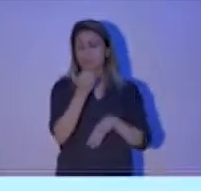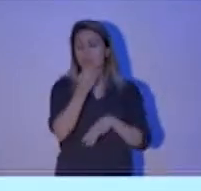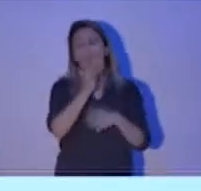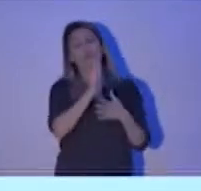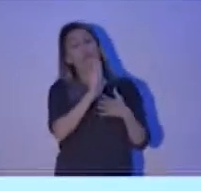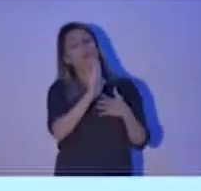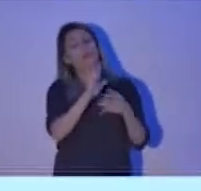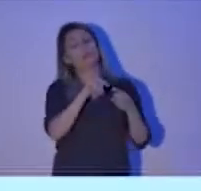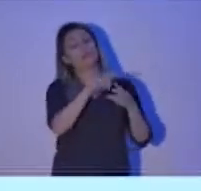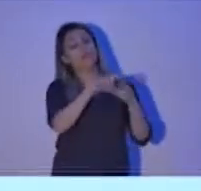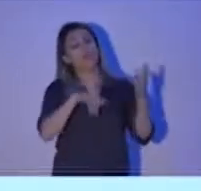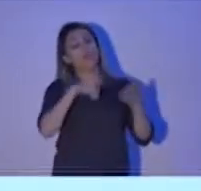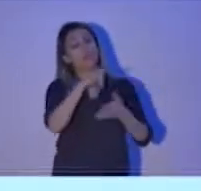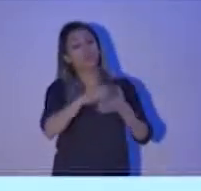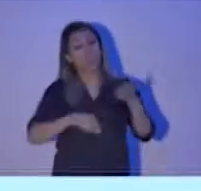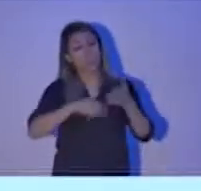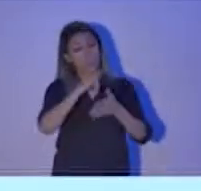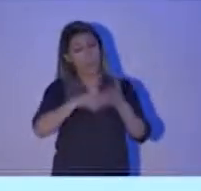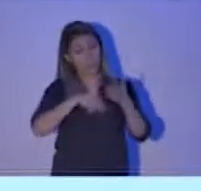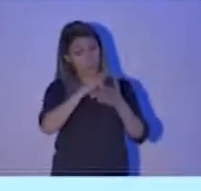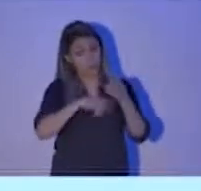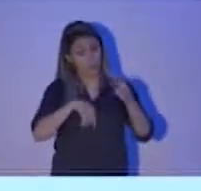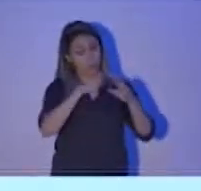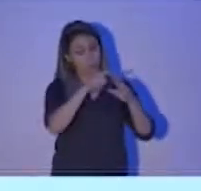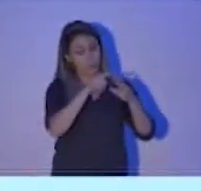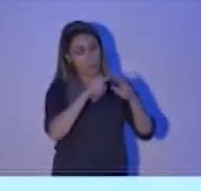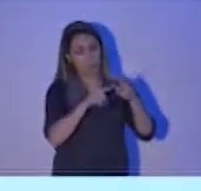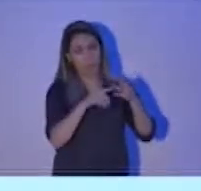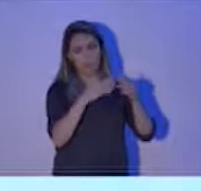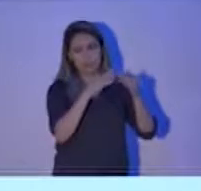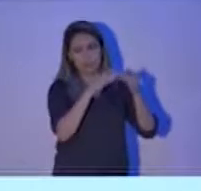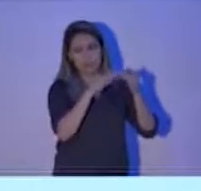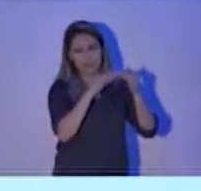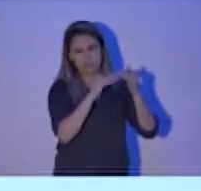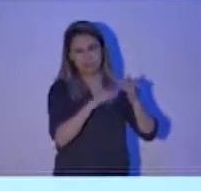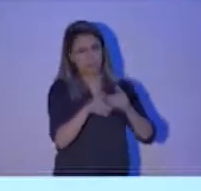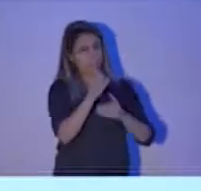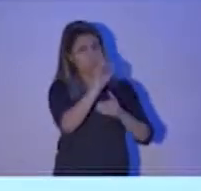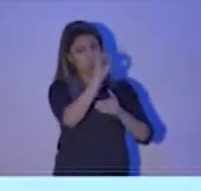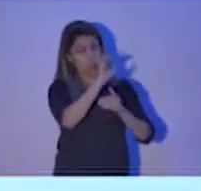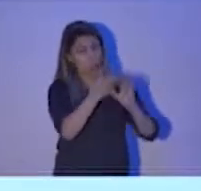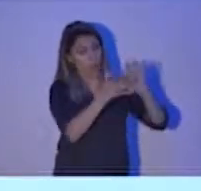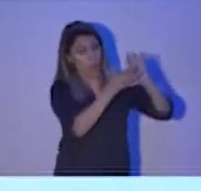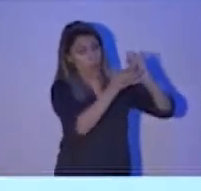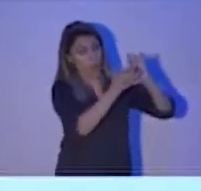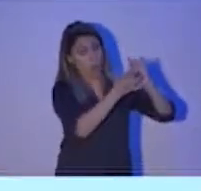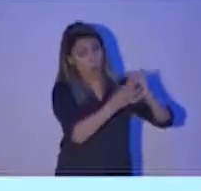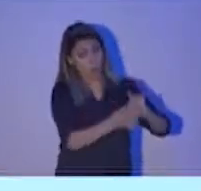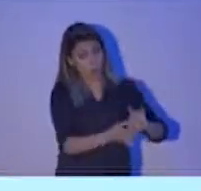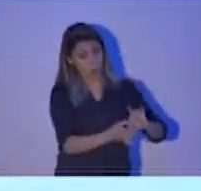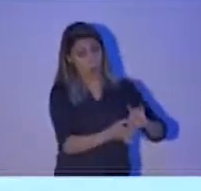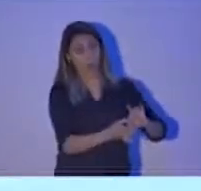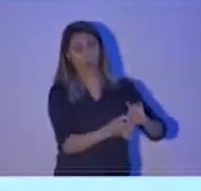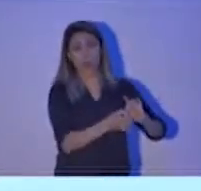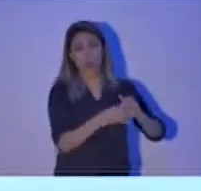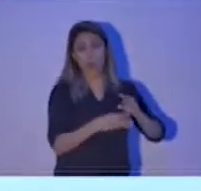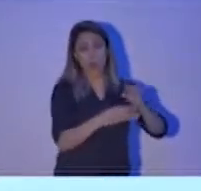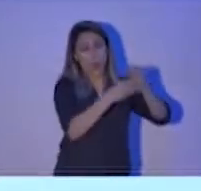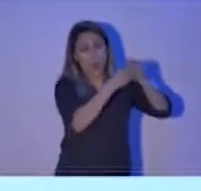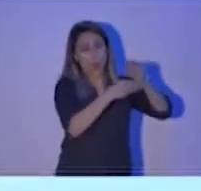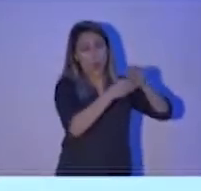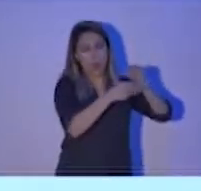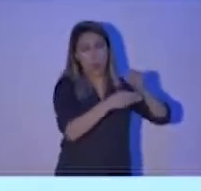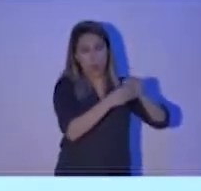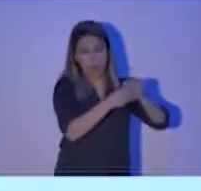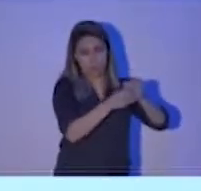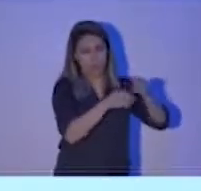são documentos que se complementam entre si e que trazem para o Brasil um caminhar